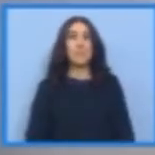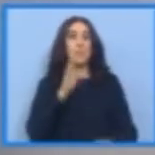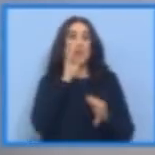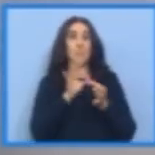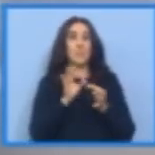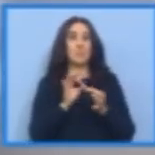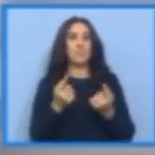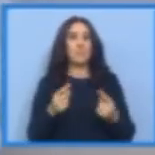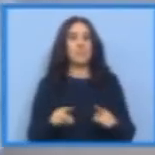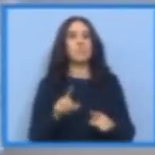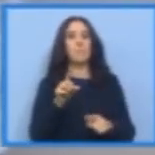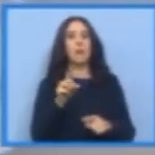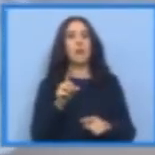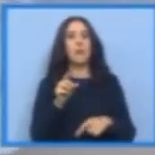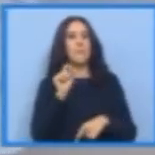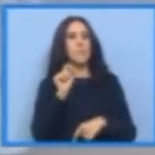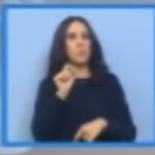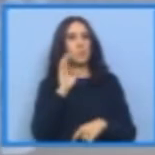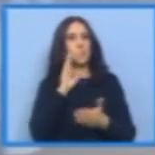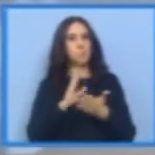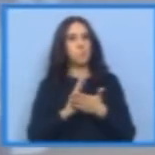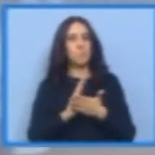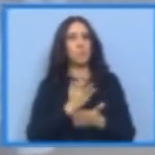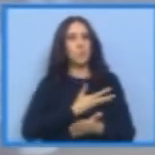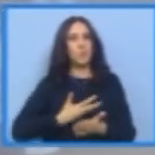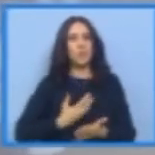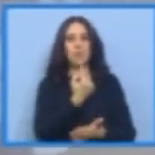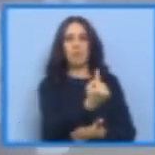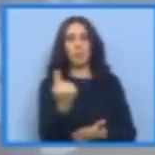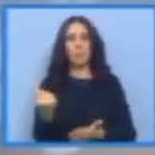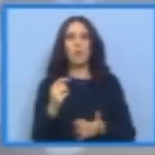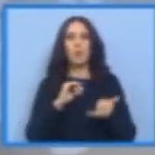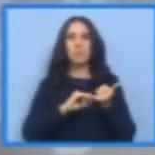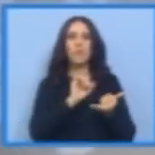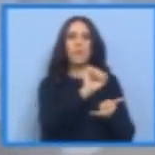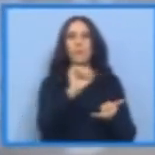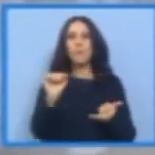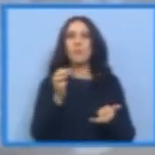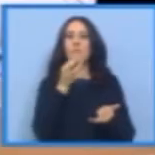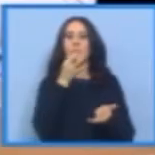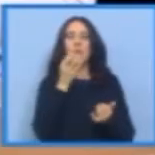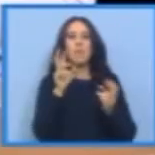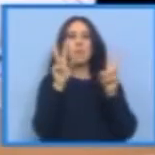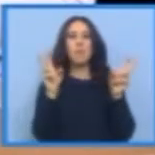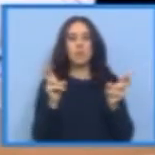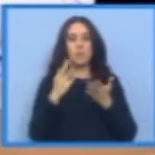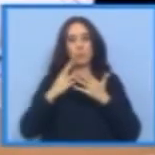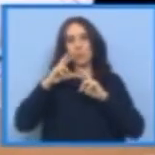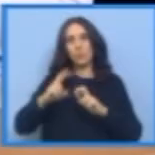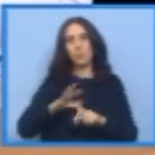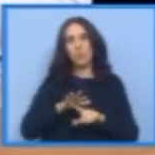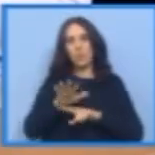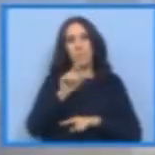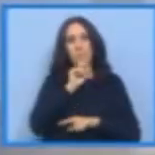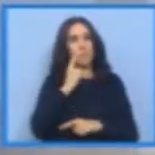gostava de reservar os últimos minutos para falarem, cada uma de vocês, da vossa organização e do impacto que este estudo pode ter,